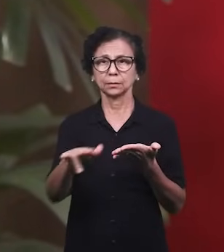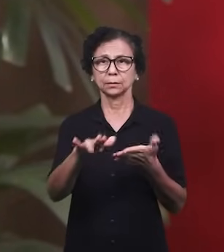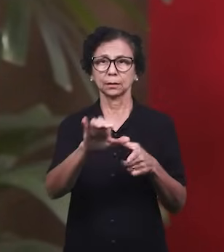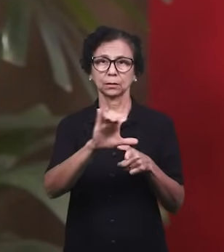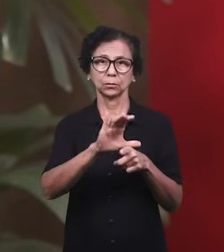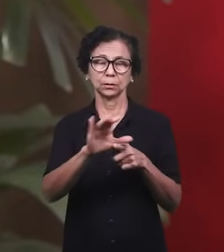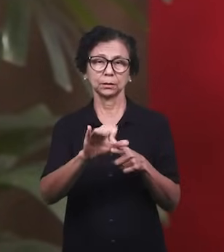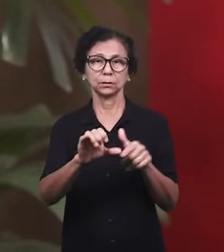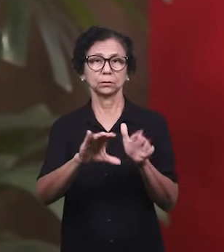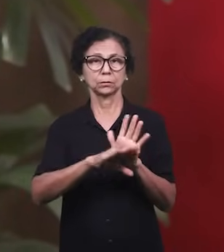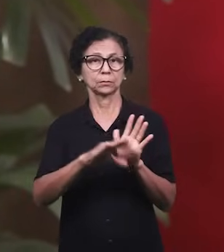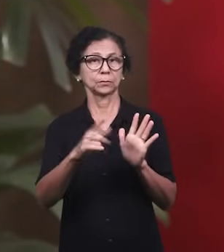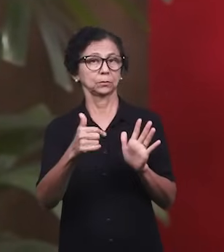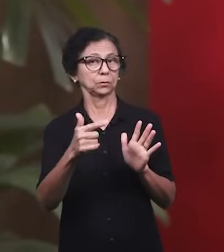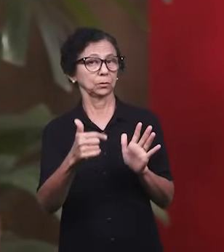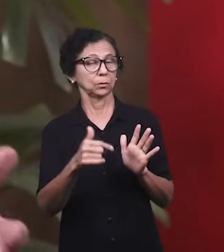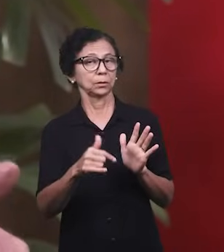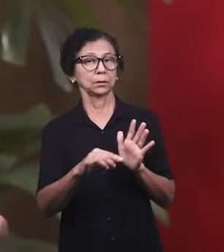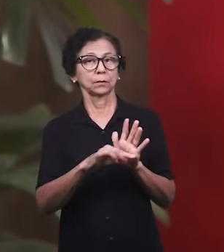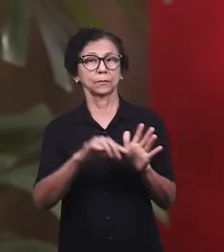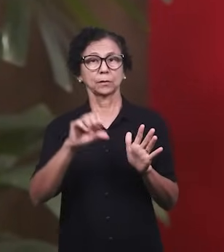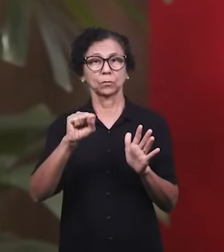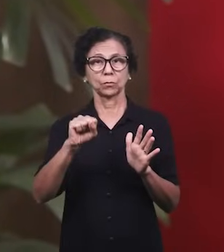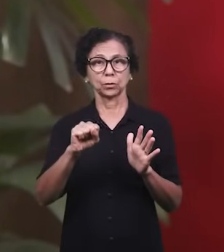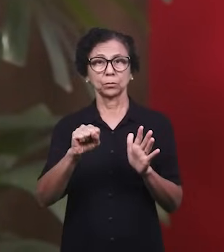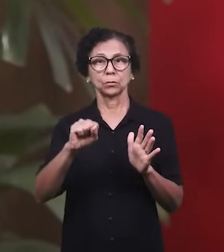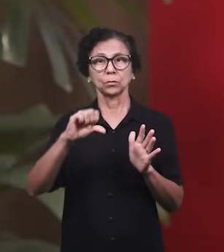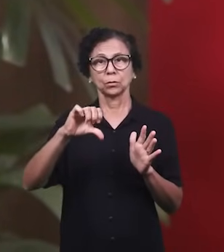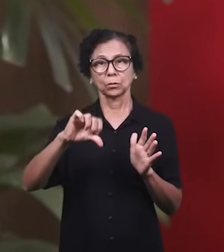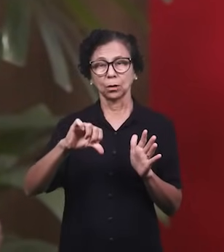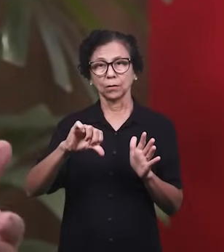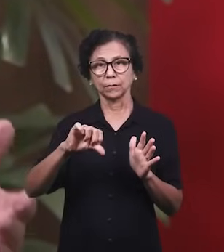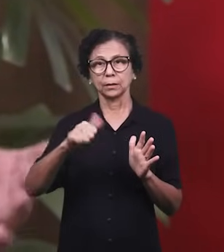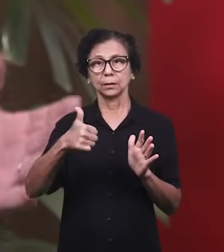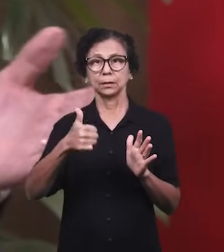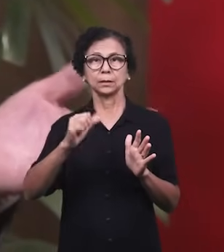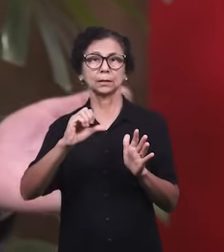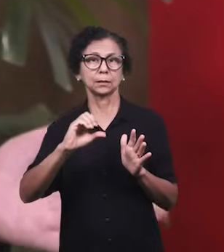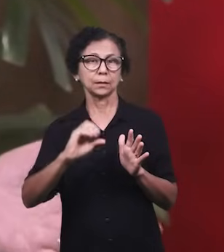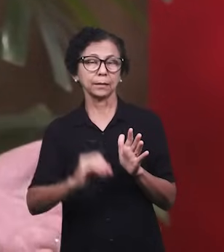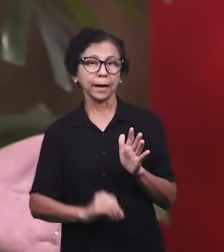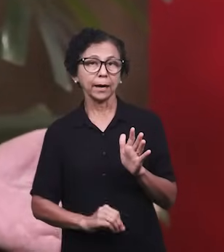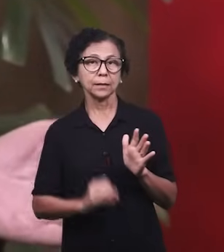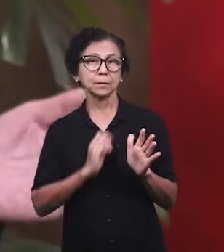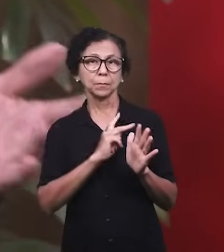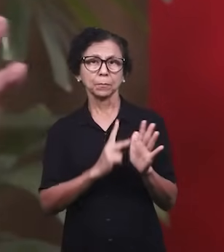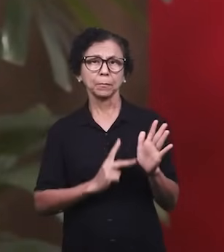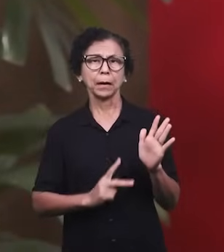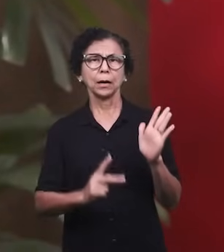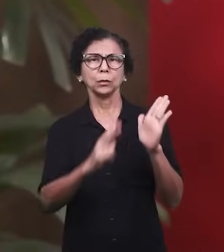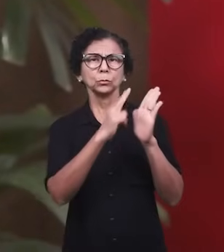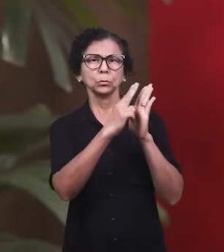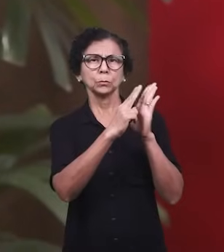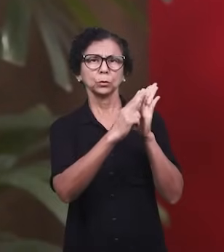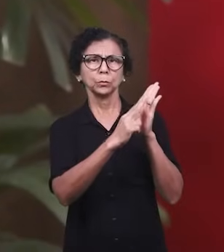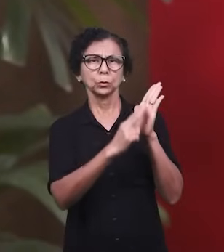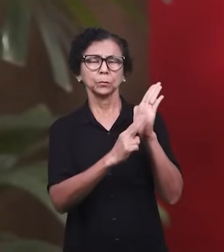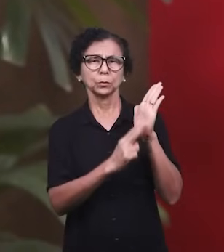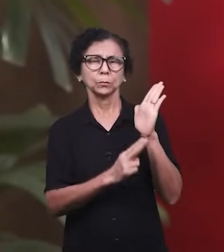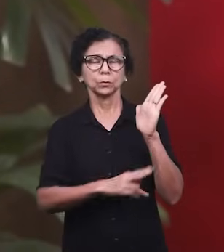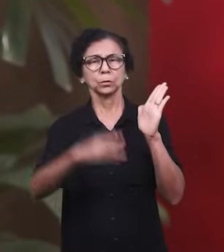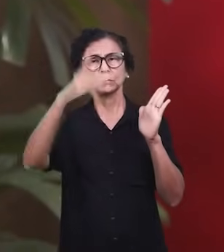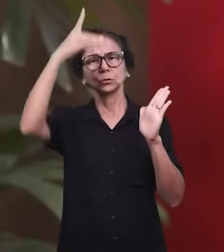né? No capítulo 12. Então, verso 8, 9 e 10, o apóstolo Paulo faz uma lista de 9 dons